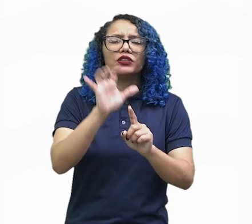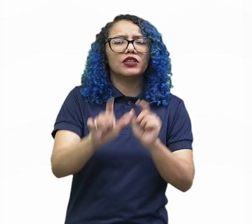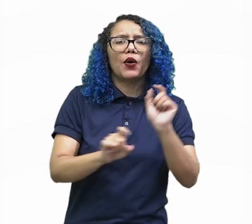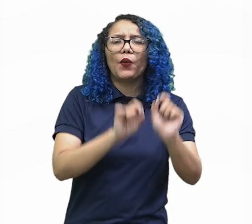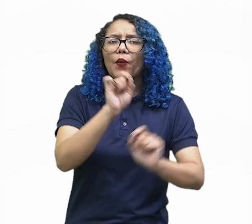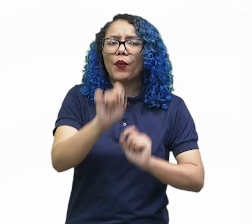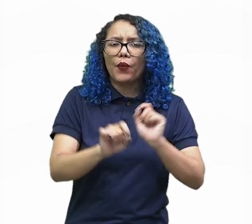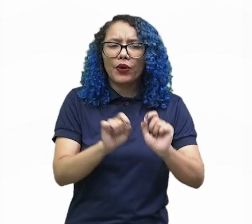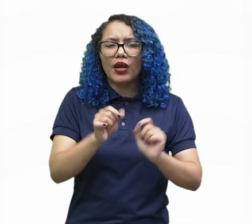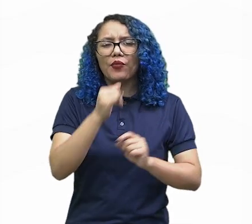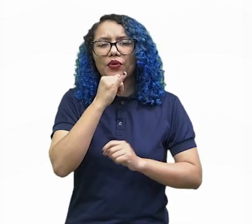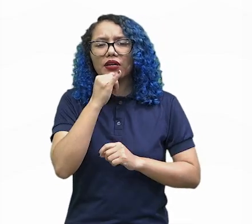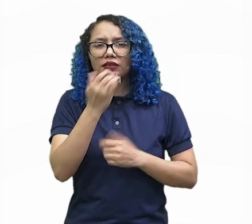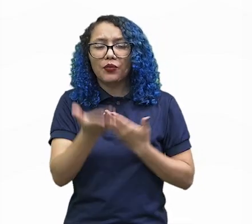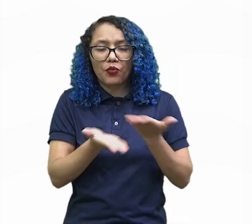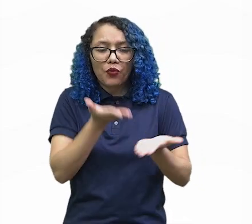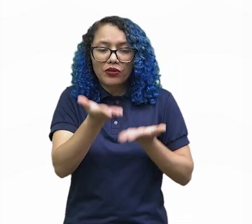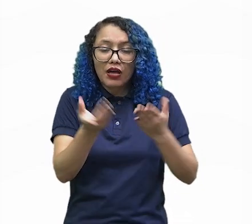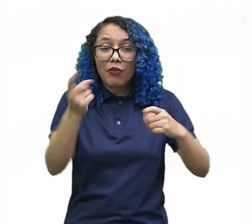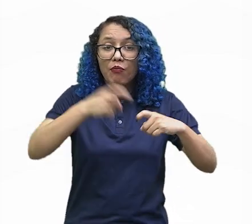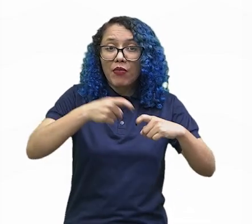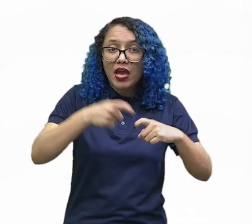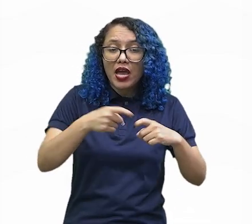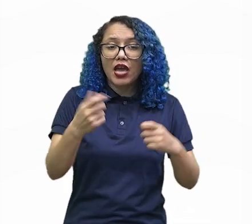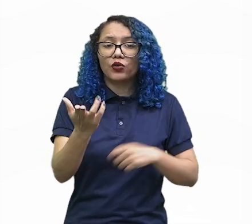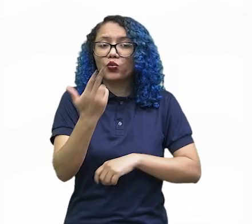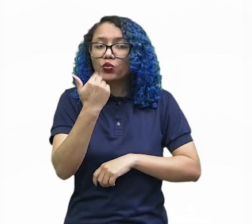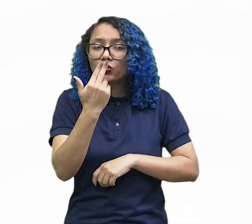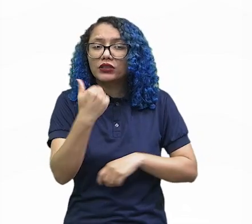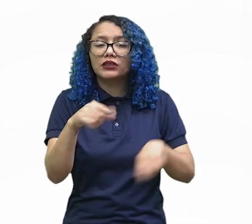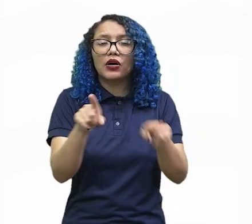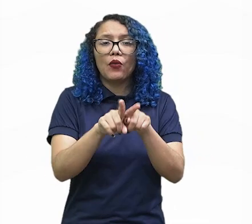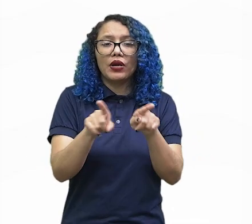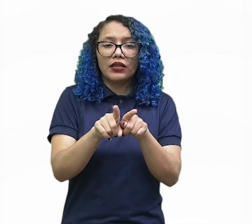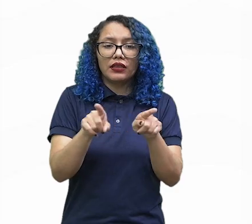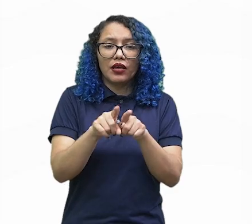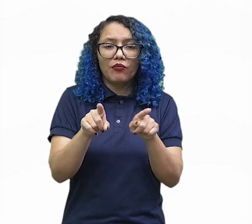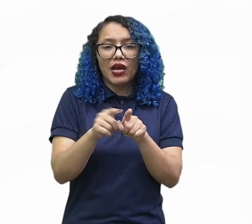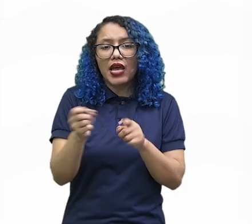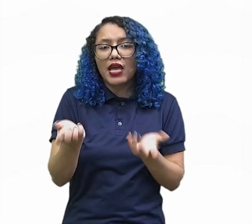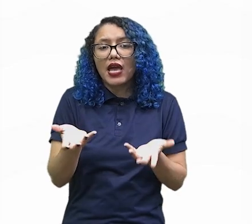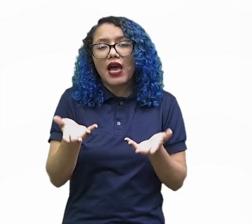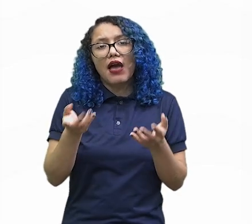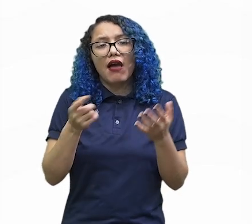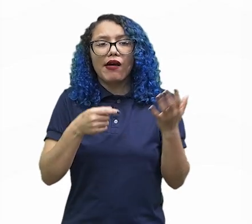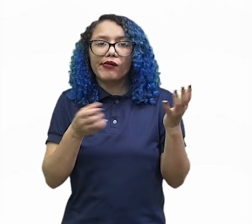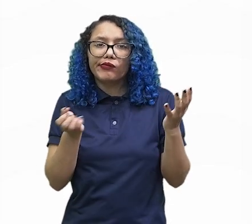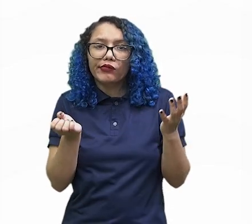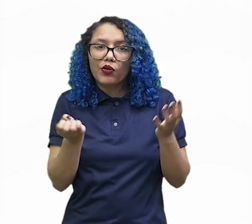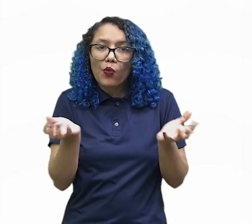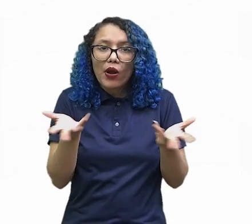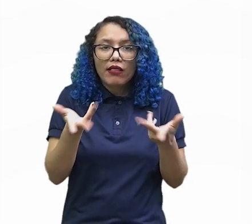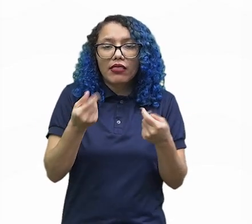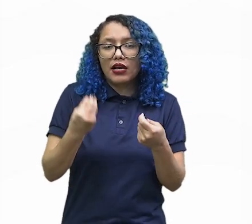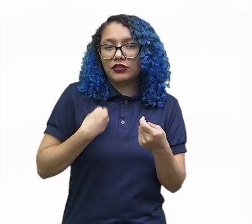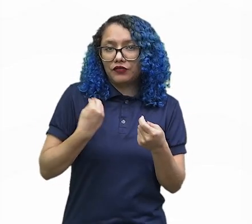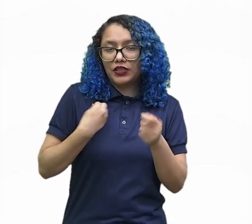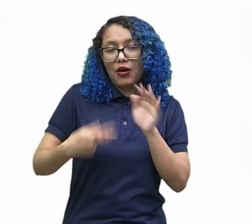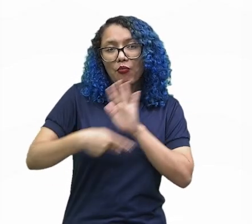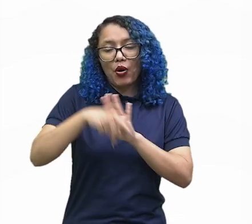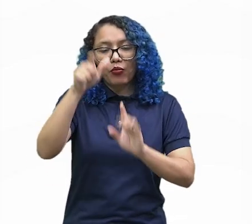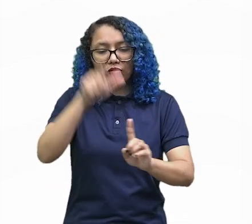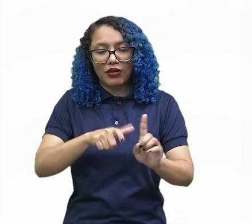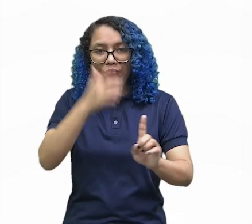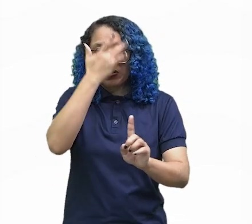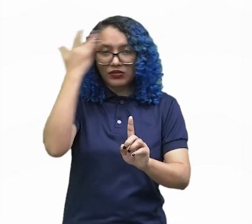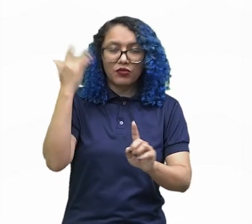fatores como os cuidados médicos, a parte da nutrição e também as condições de vida da população, que vai estar ligado à